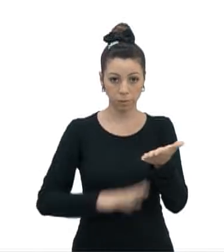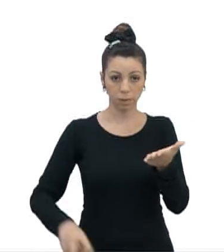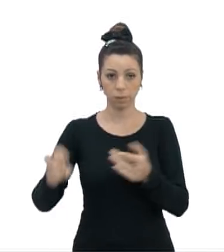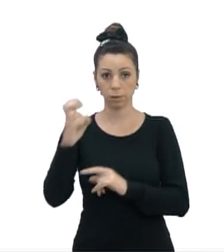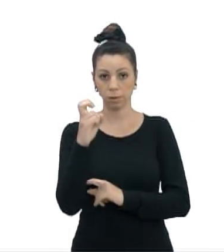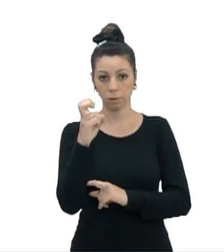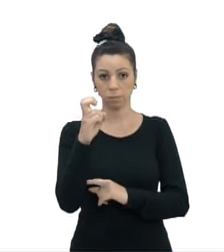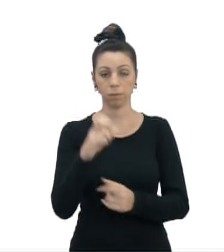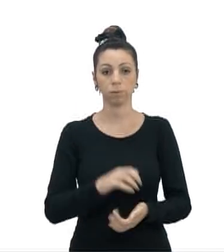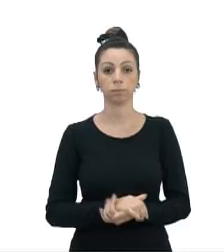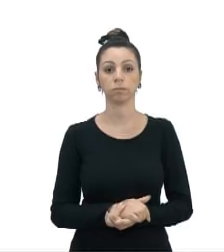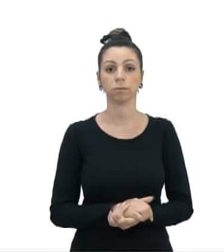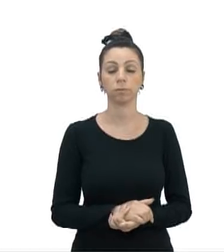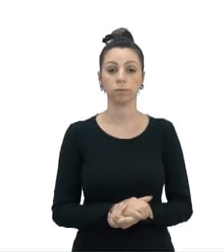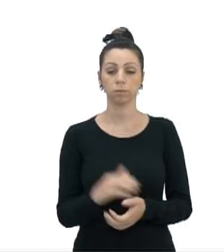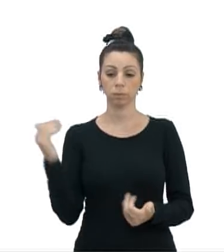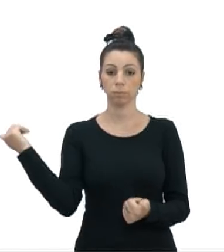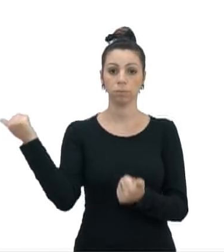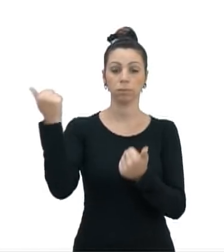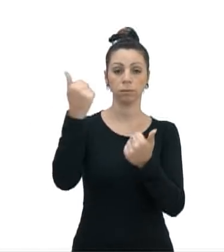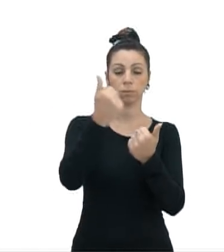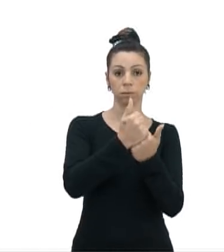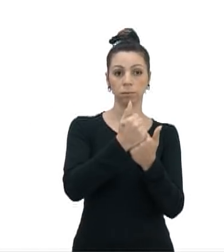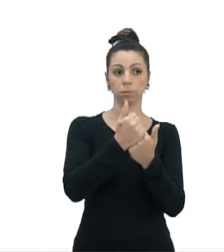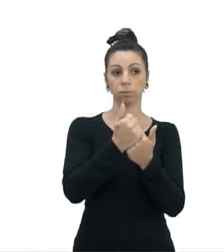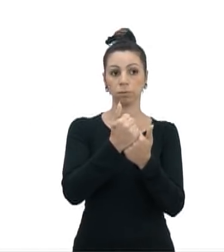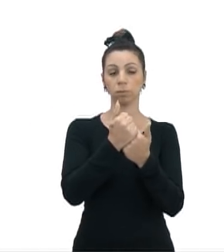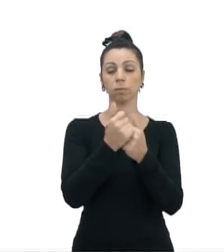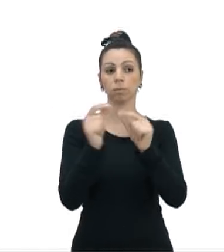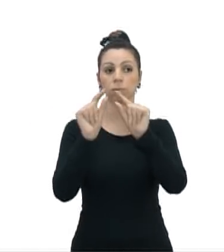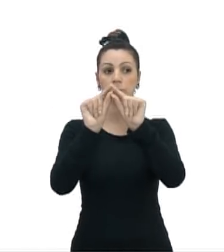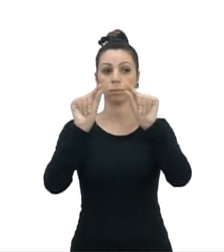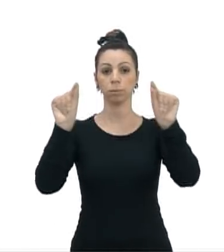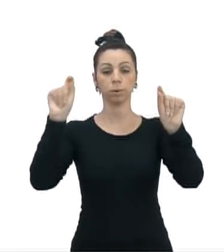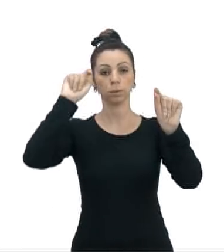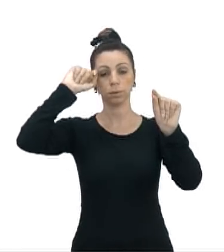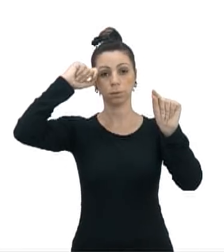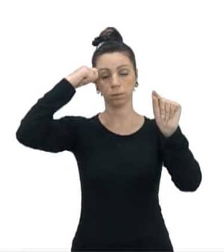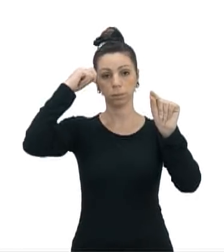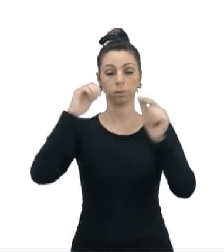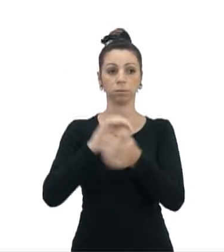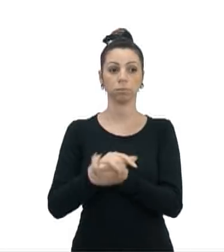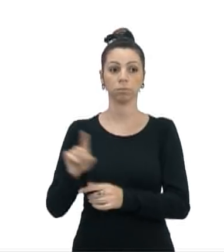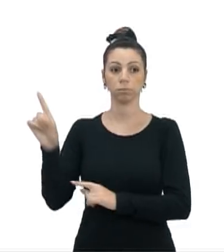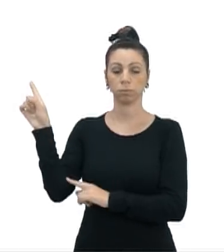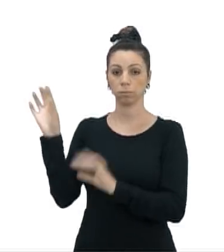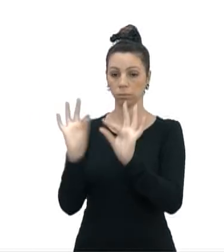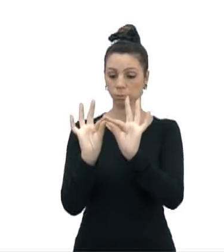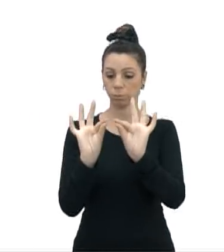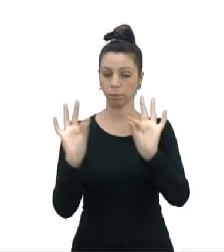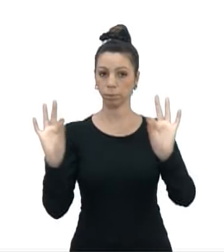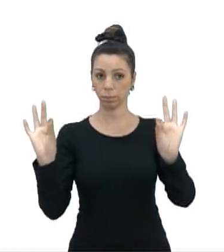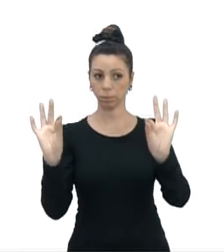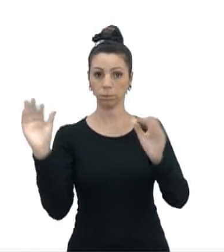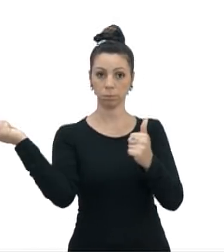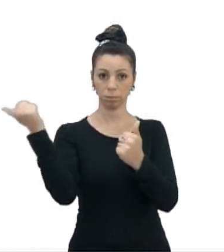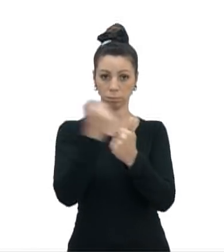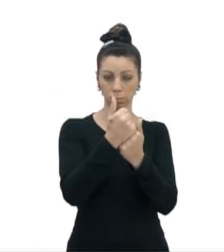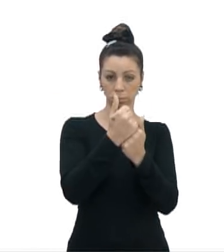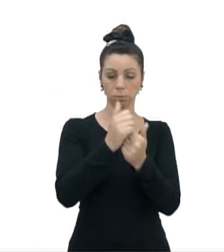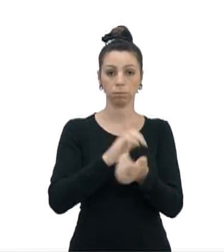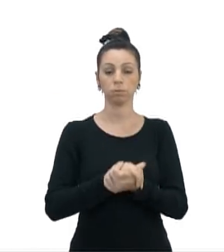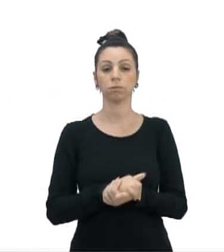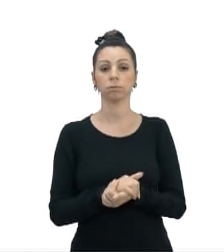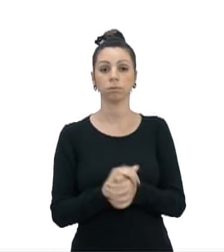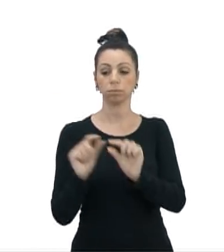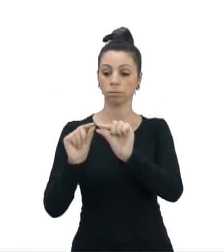Então, você vai substituir a expressão em negrito, que não está em negrito, está, na verdade, sublinhado. Então, você